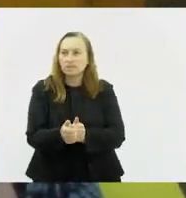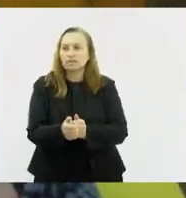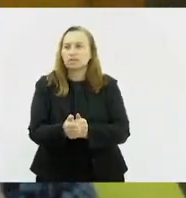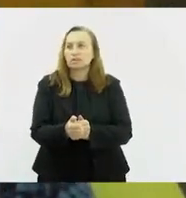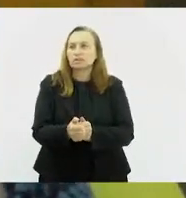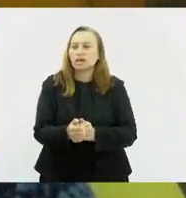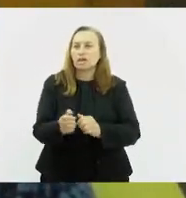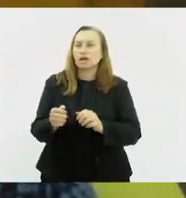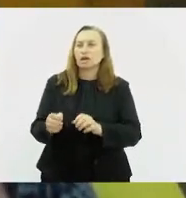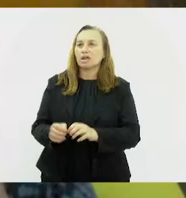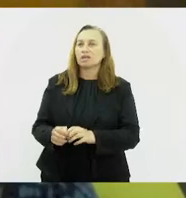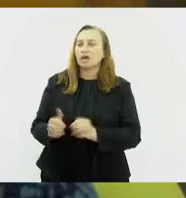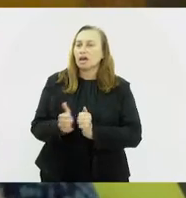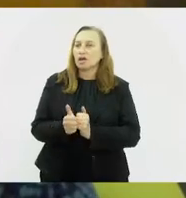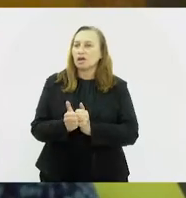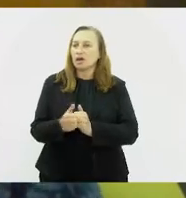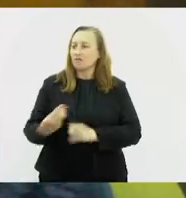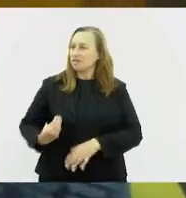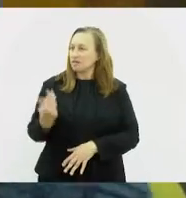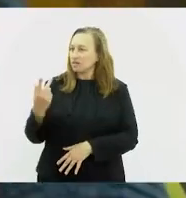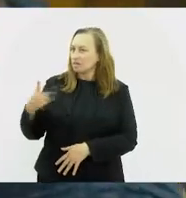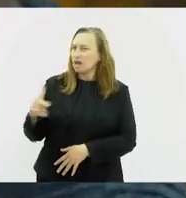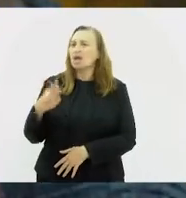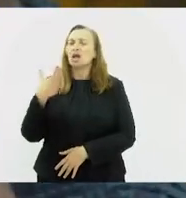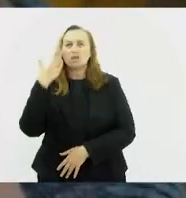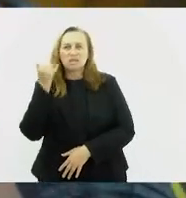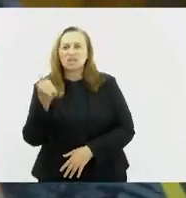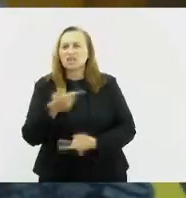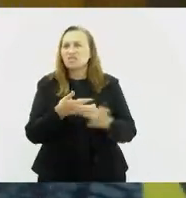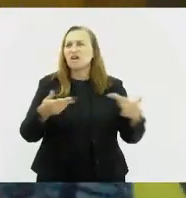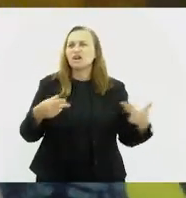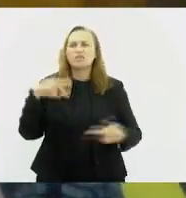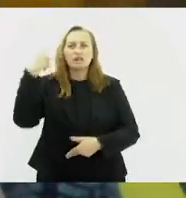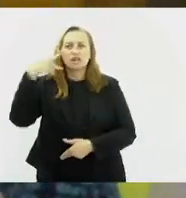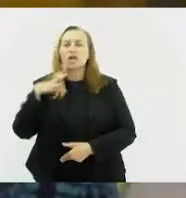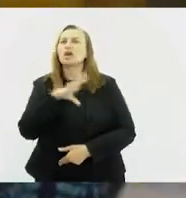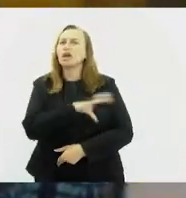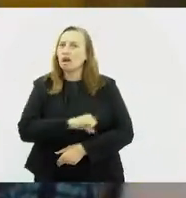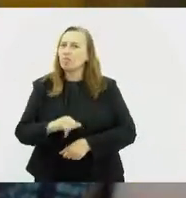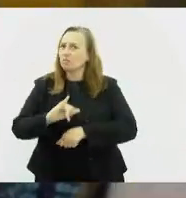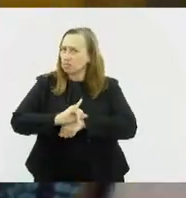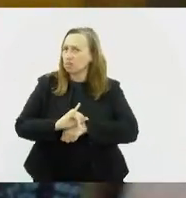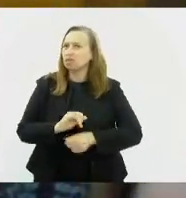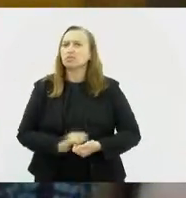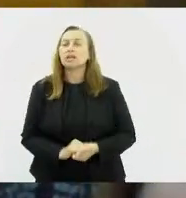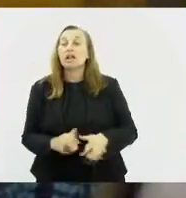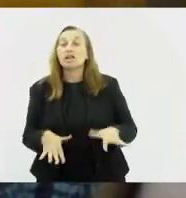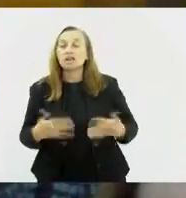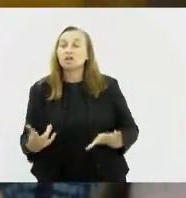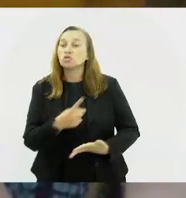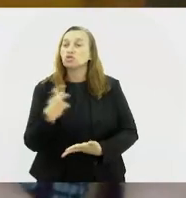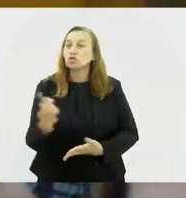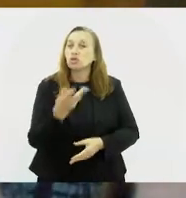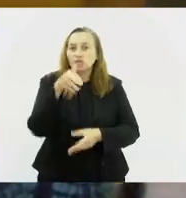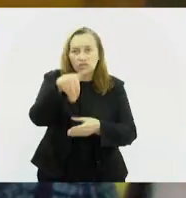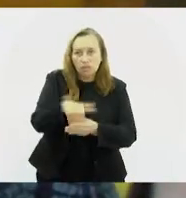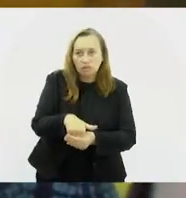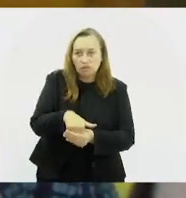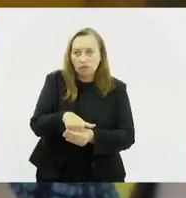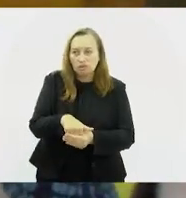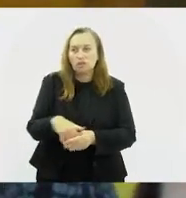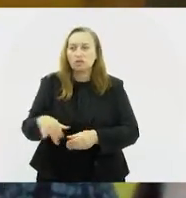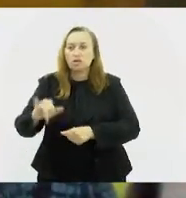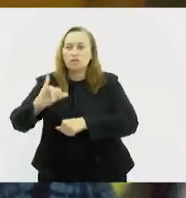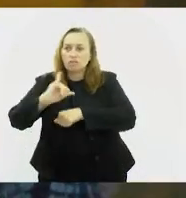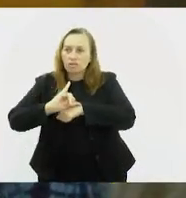dele, a caminhada dele. Eu sei que tem muitos vereadores que amam Volta Redonda. Então, nós que votamos em Volta